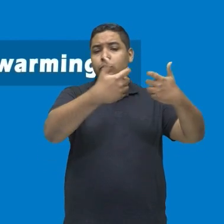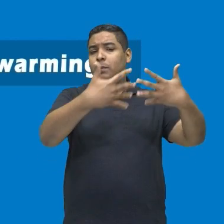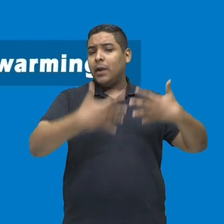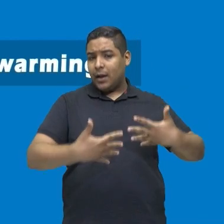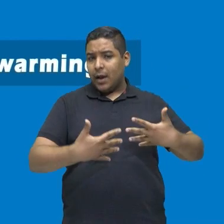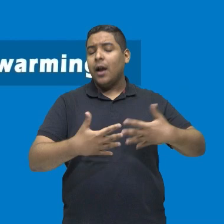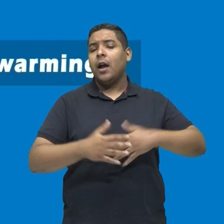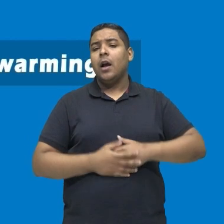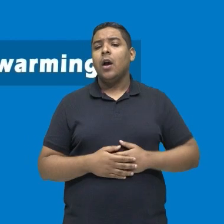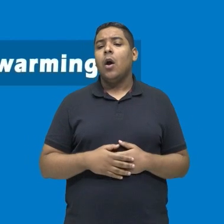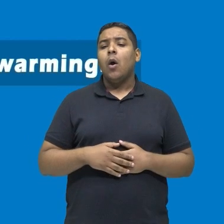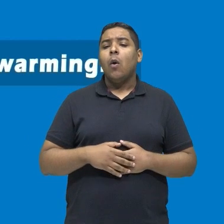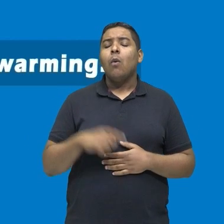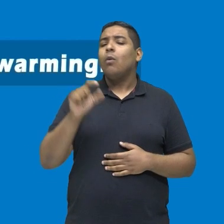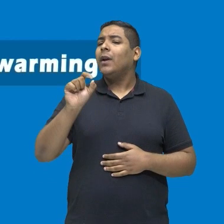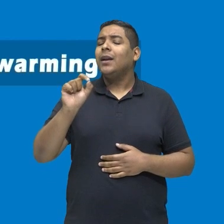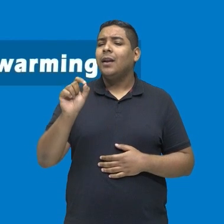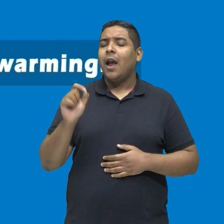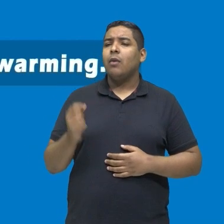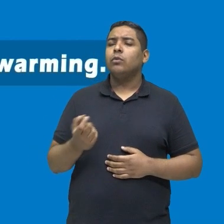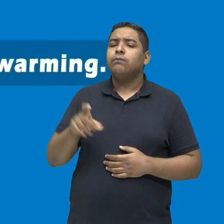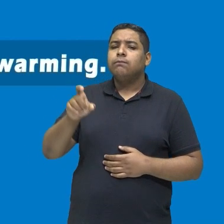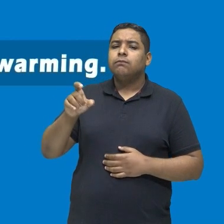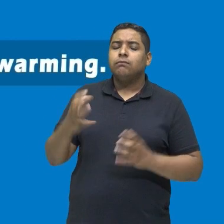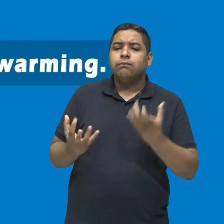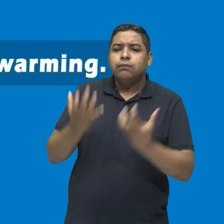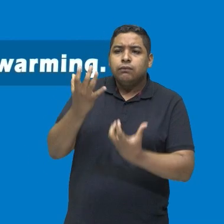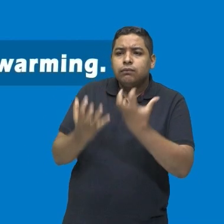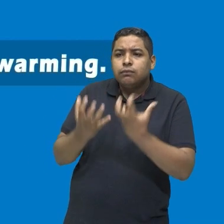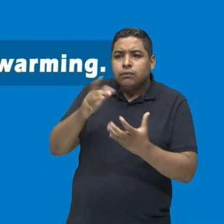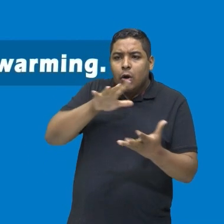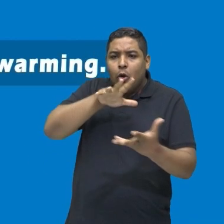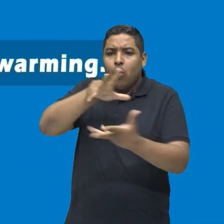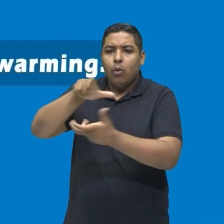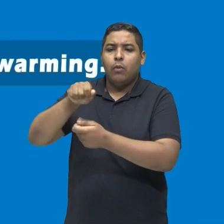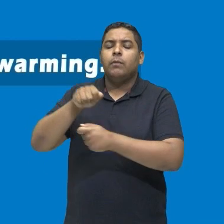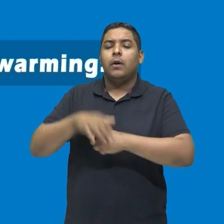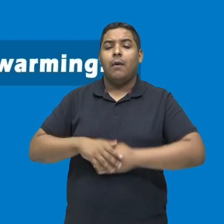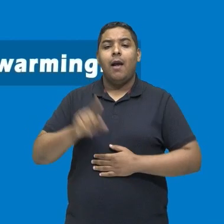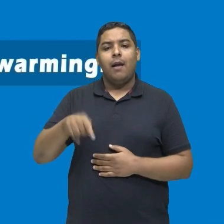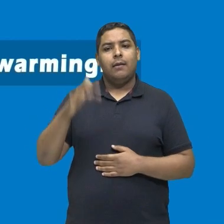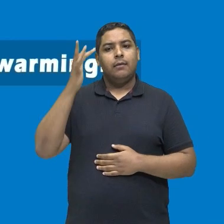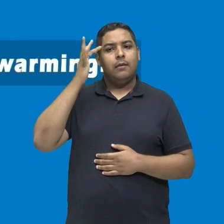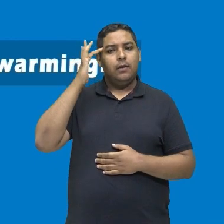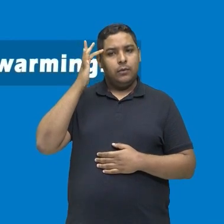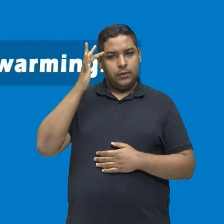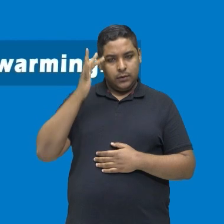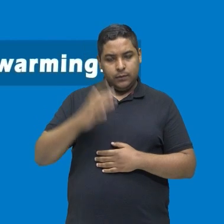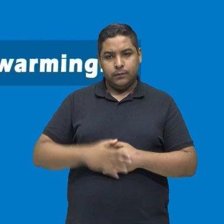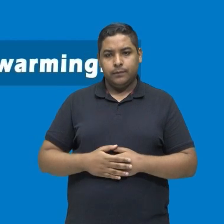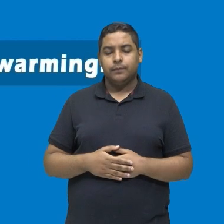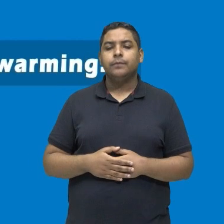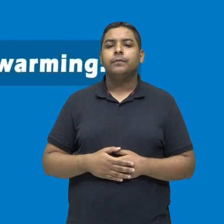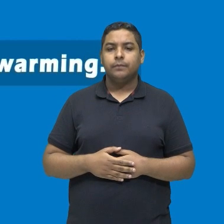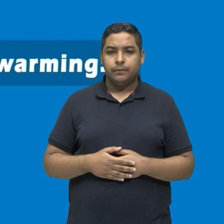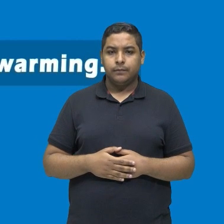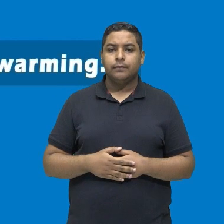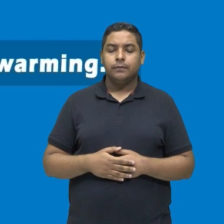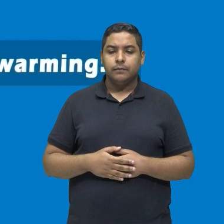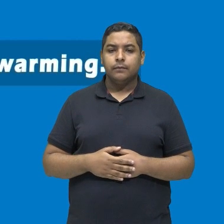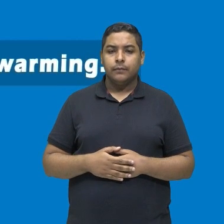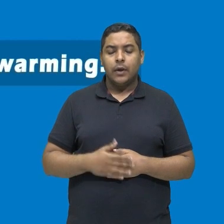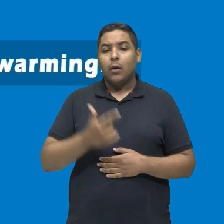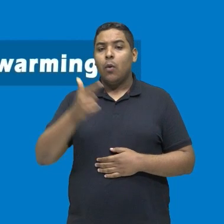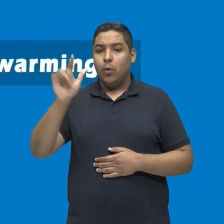do aquecimento global, né? Isso é uma dedução, tá certo? Deduzir algo. Então, a outra situação